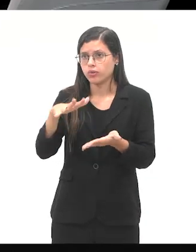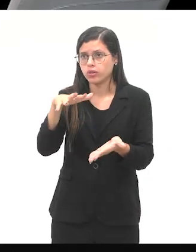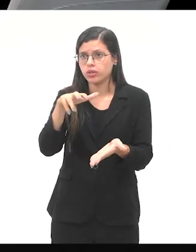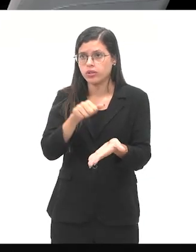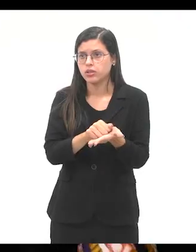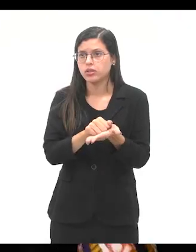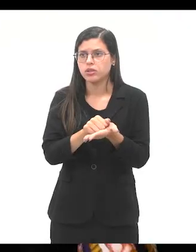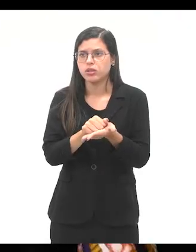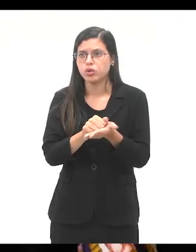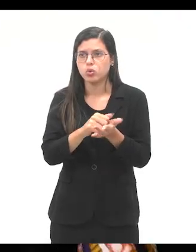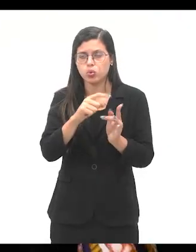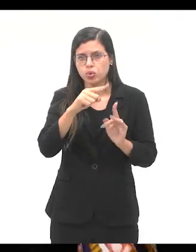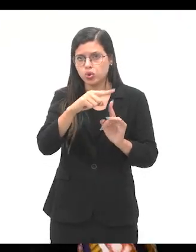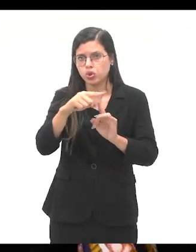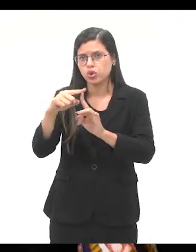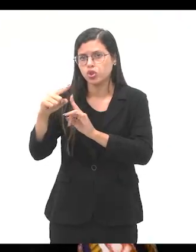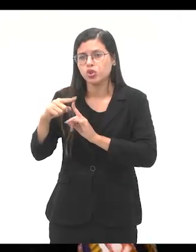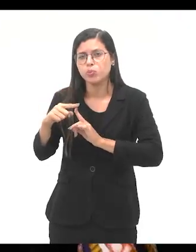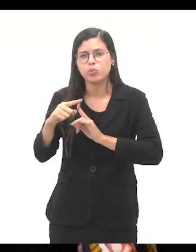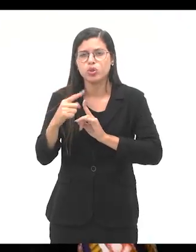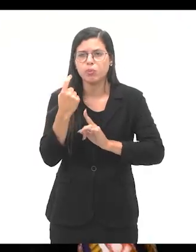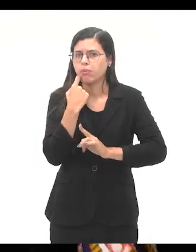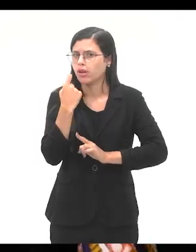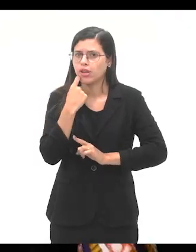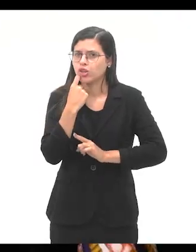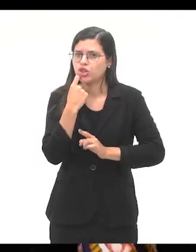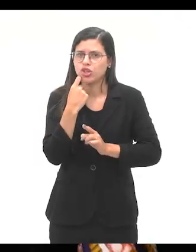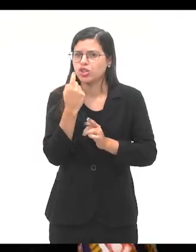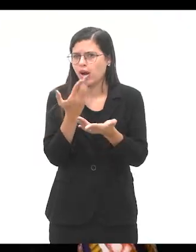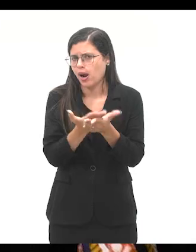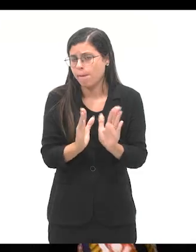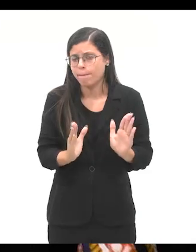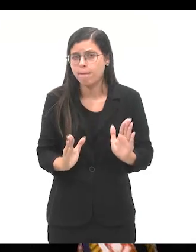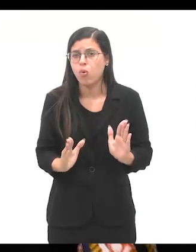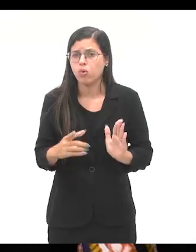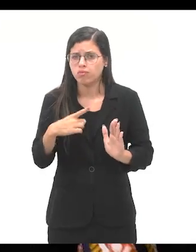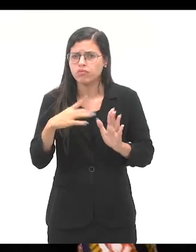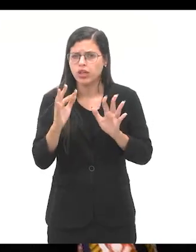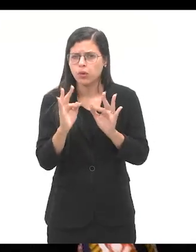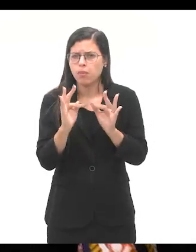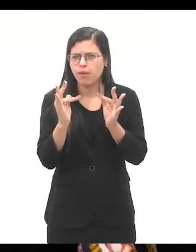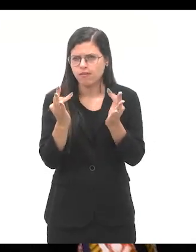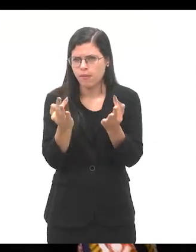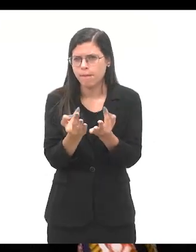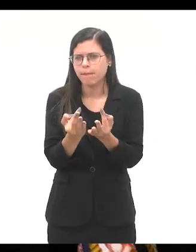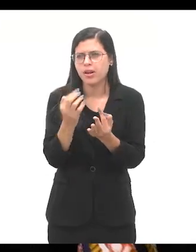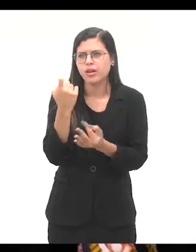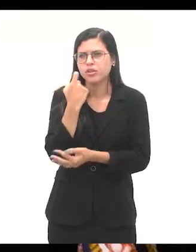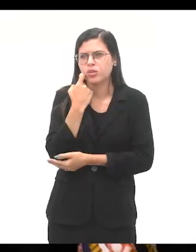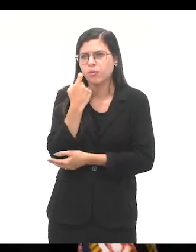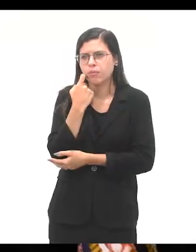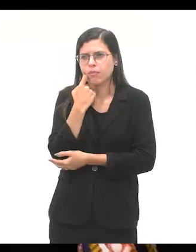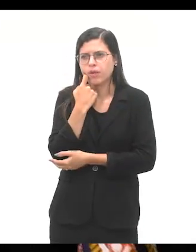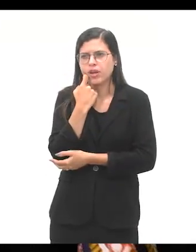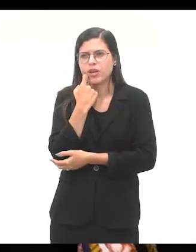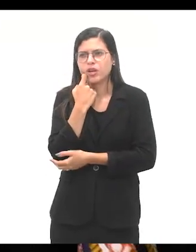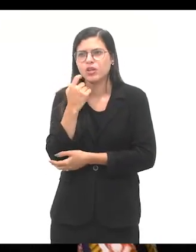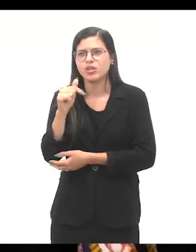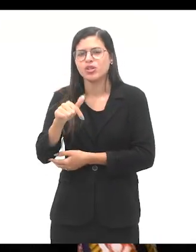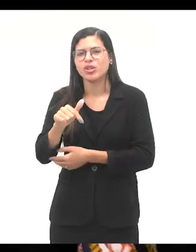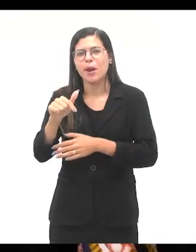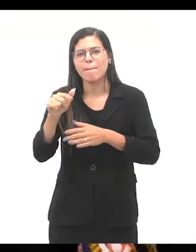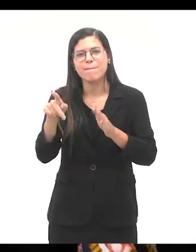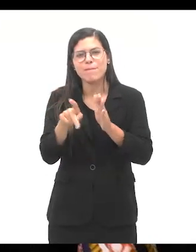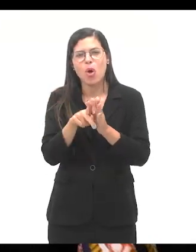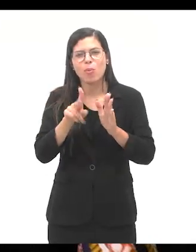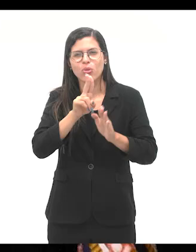registros de populações, por exemplo, que não existem mais, né? Você tem, por exemplo, uma família de peixes que o pessoal chama popularmente de